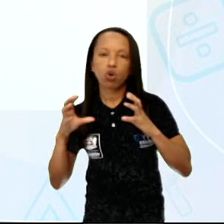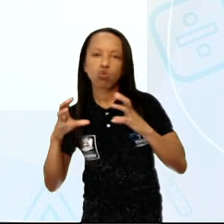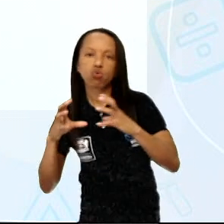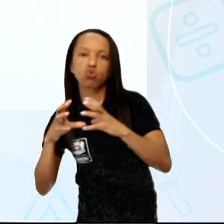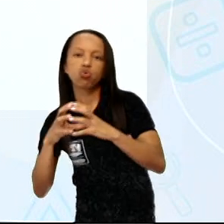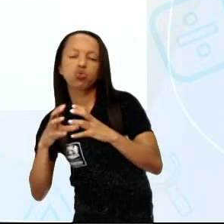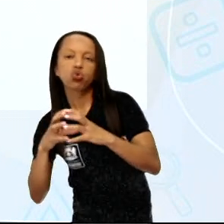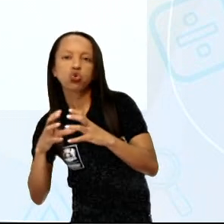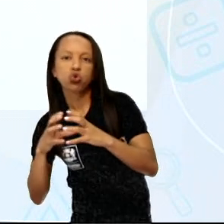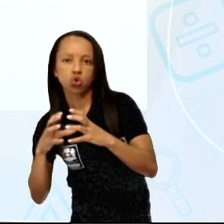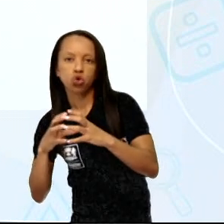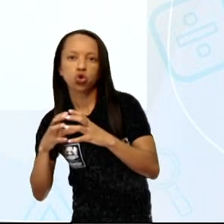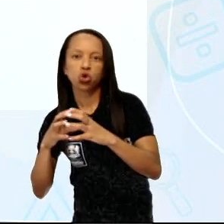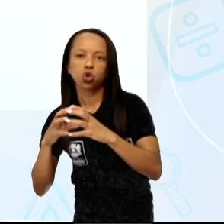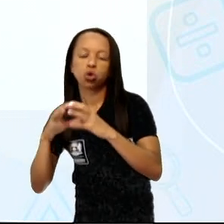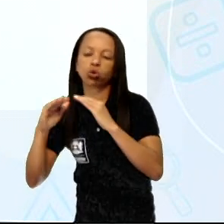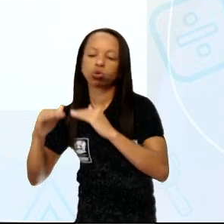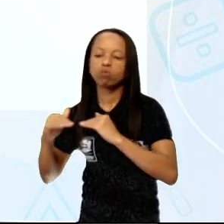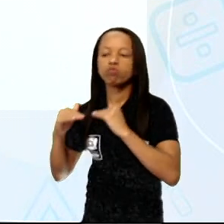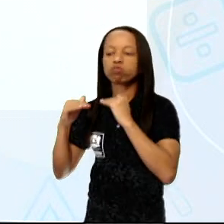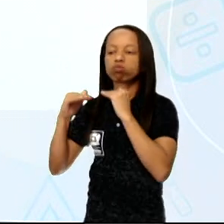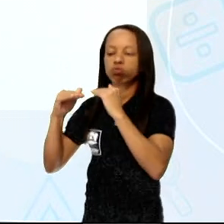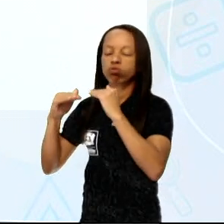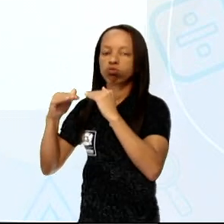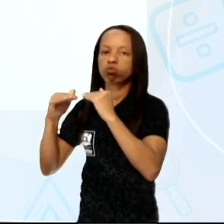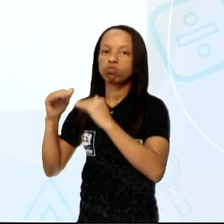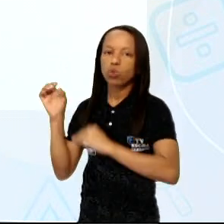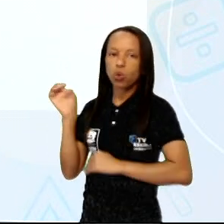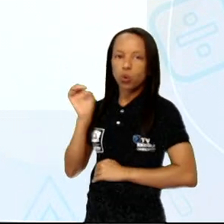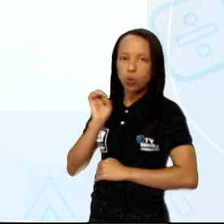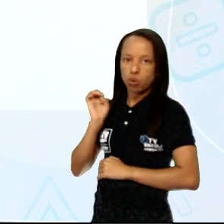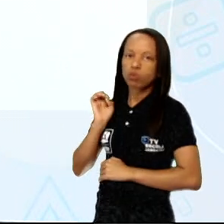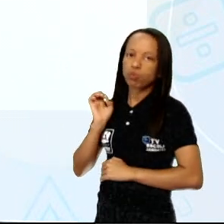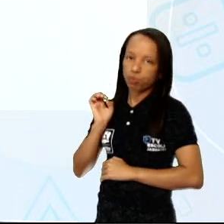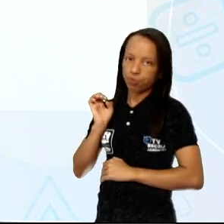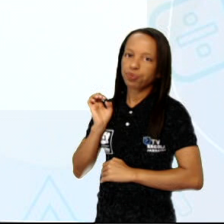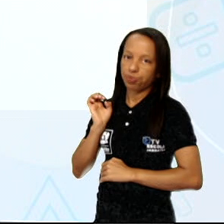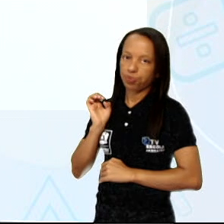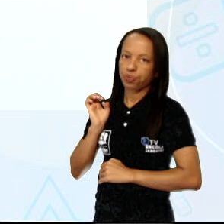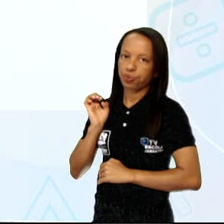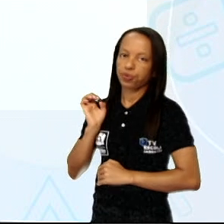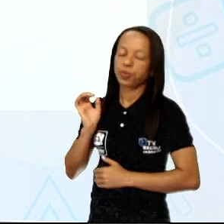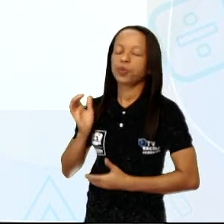são duques, arquiduque, visconde,